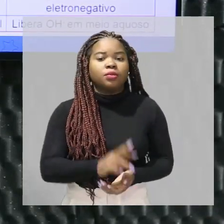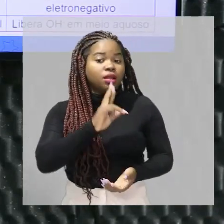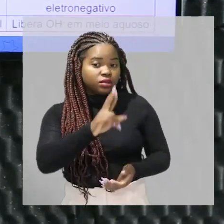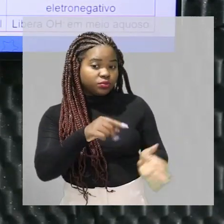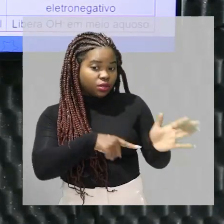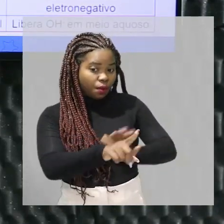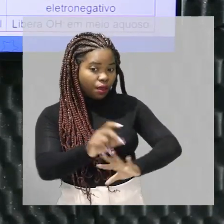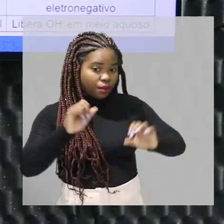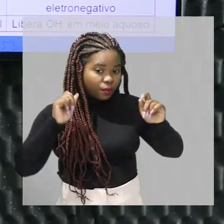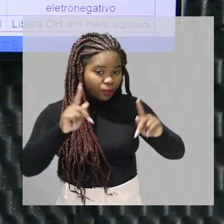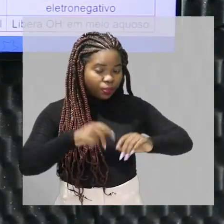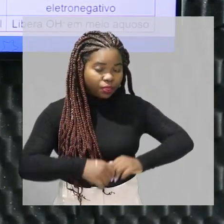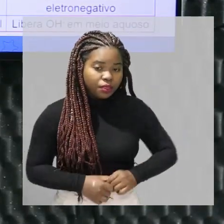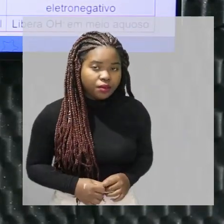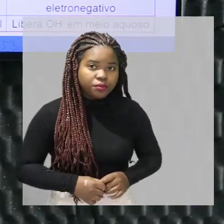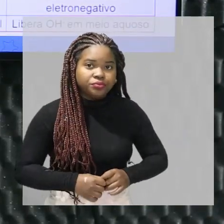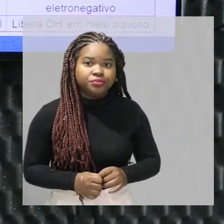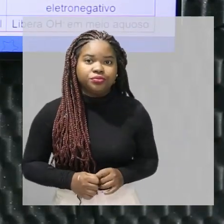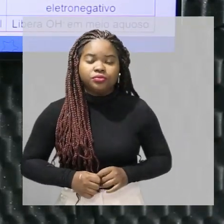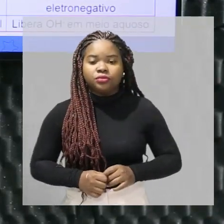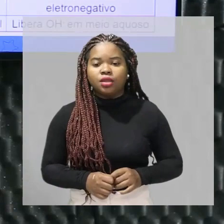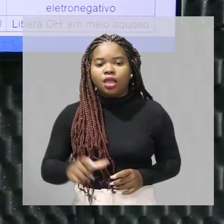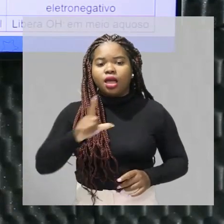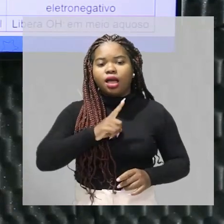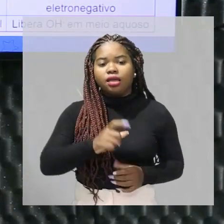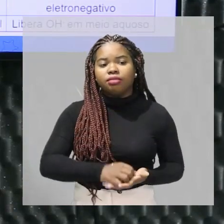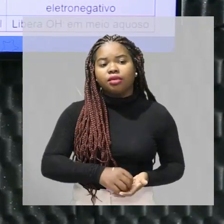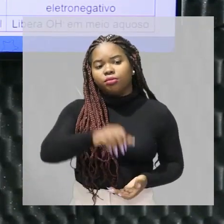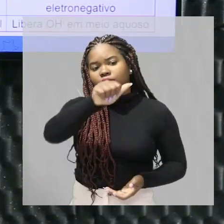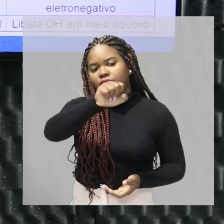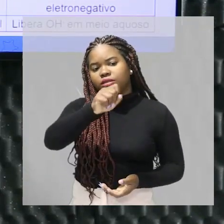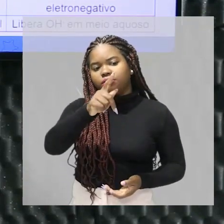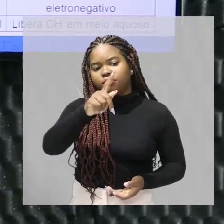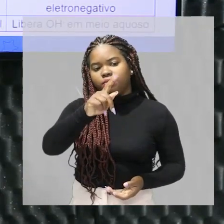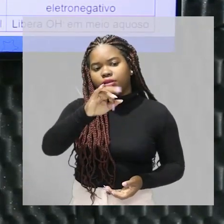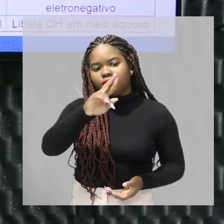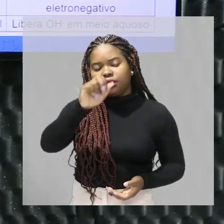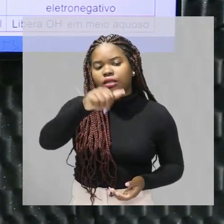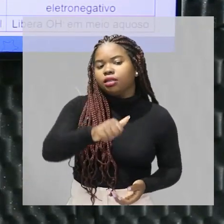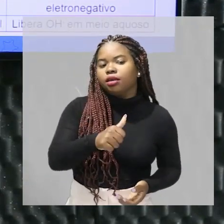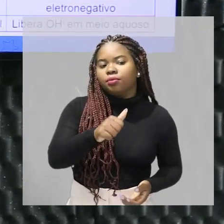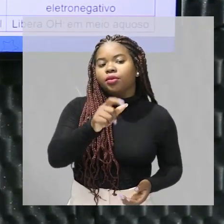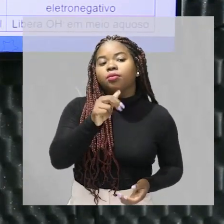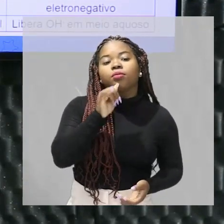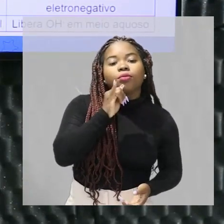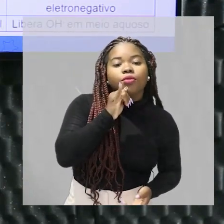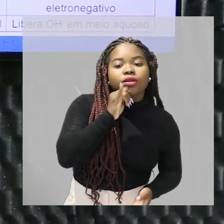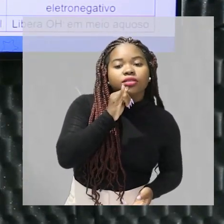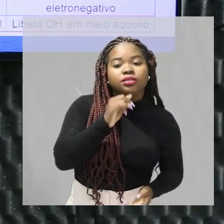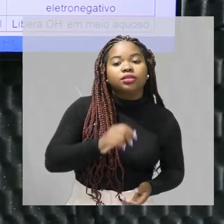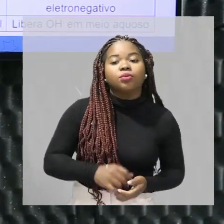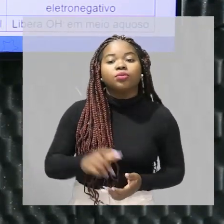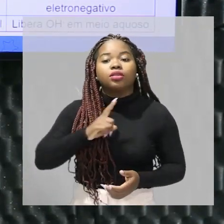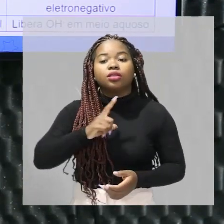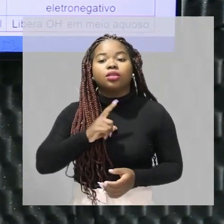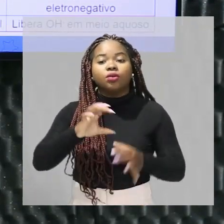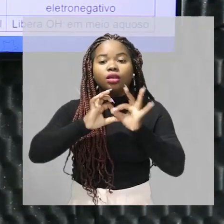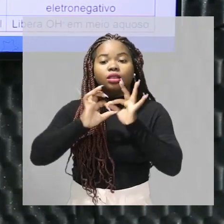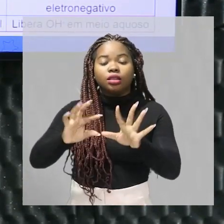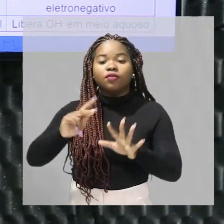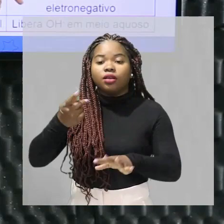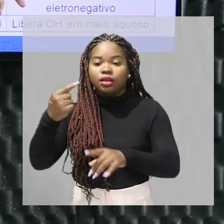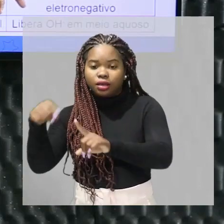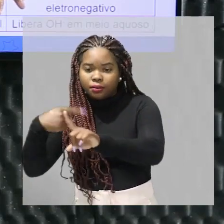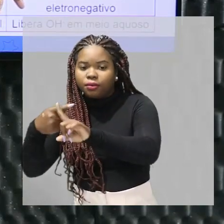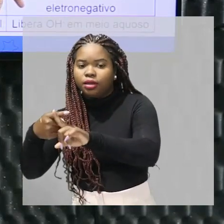resolver a questão. Então, a aspirina libera H+ em meio aquoso. O sulfato